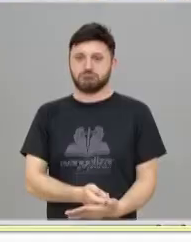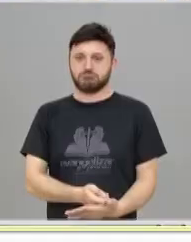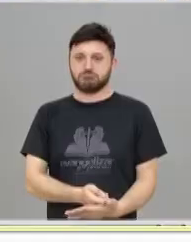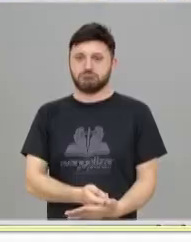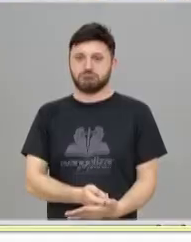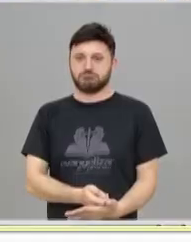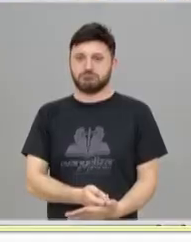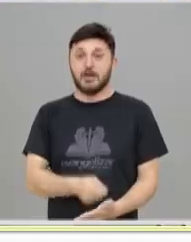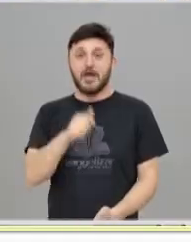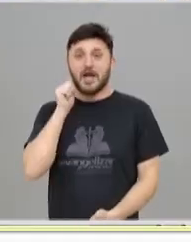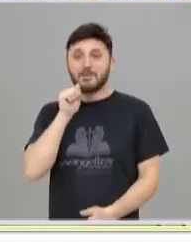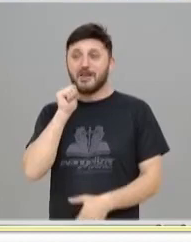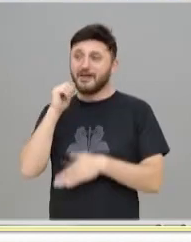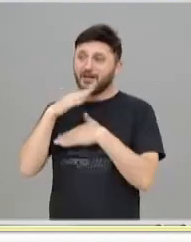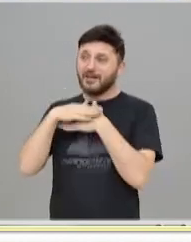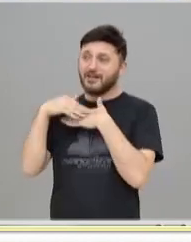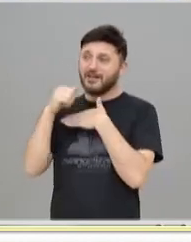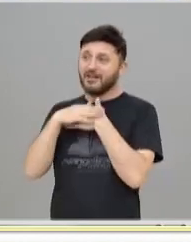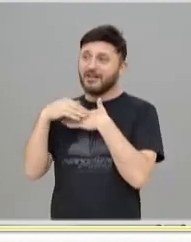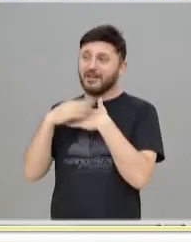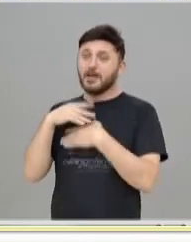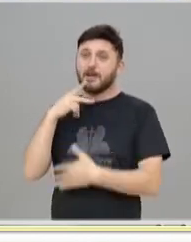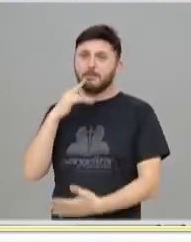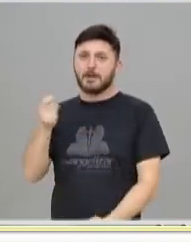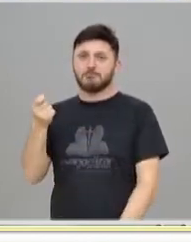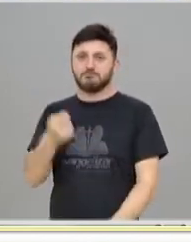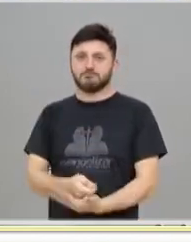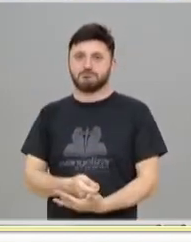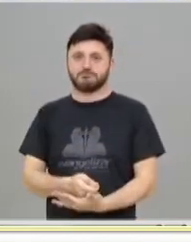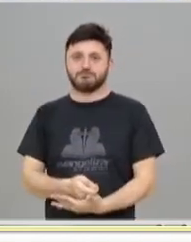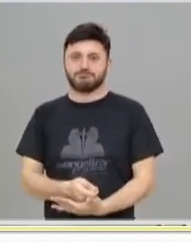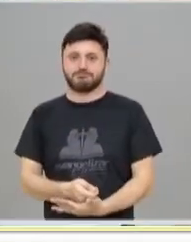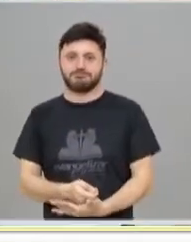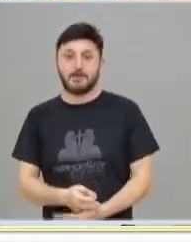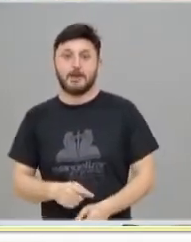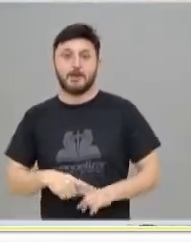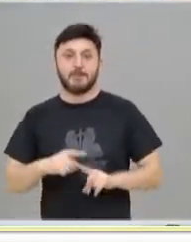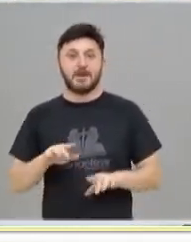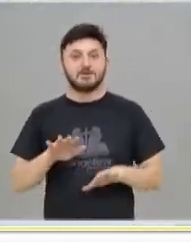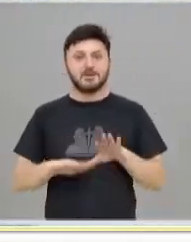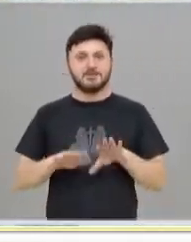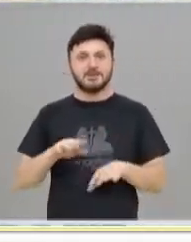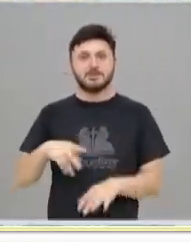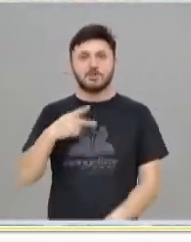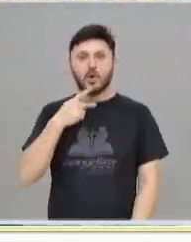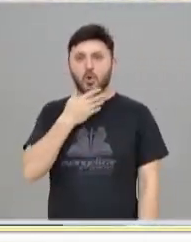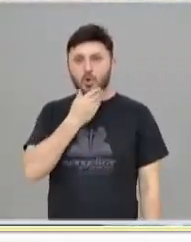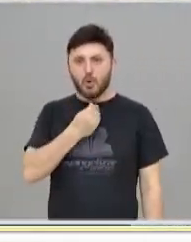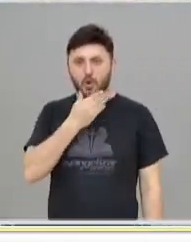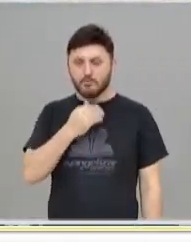As mulheres tratam como? E até a visão do homem que se tem,